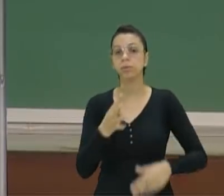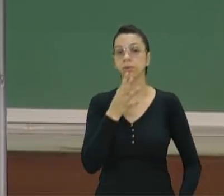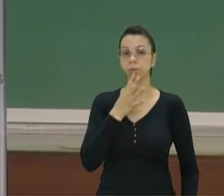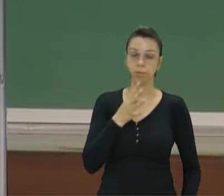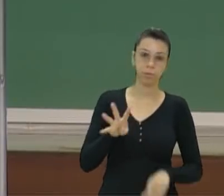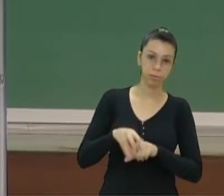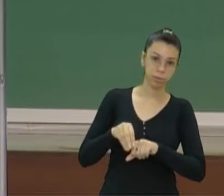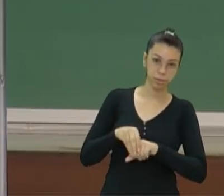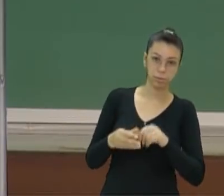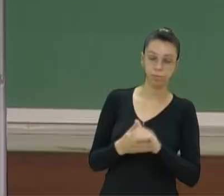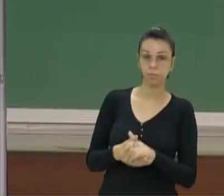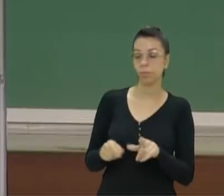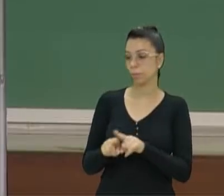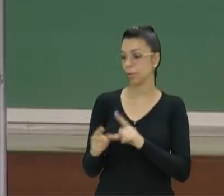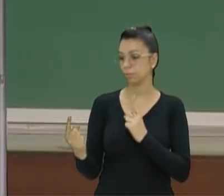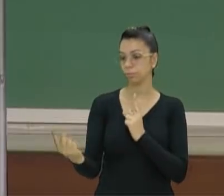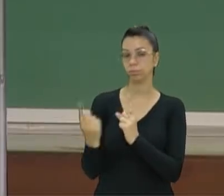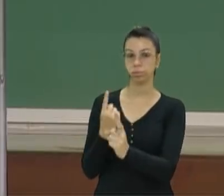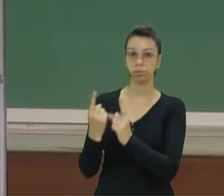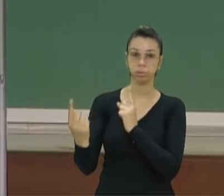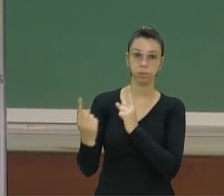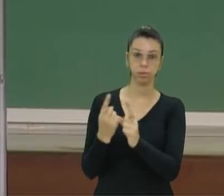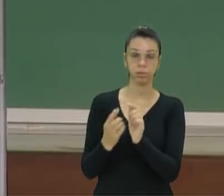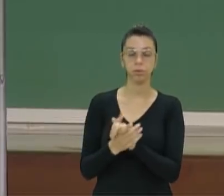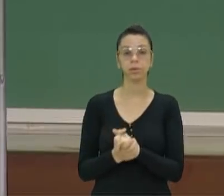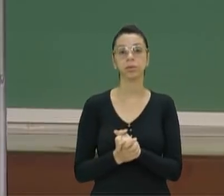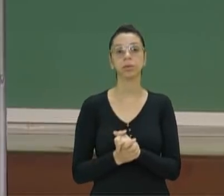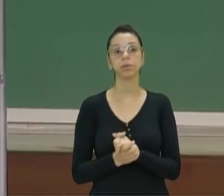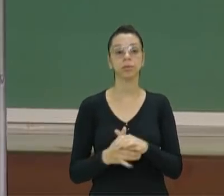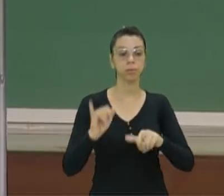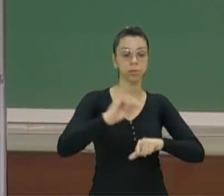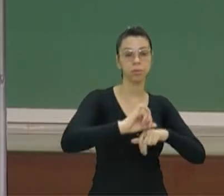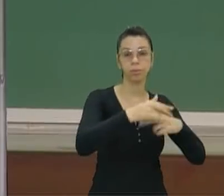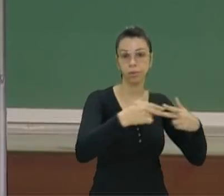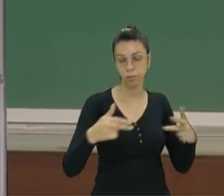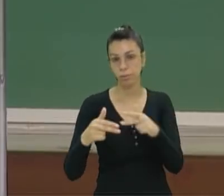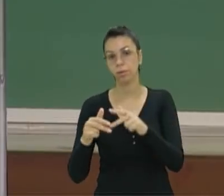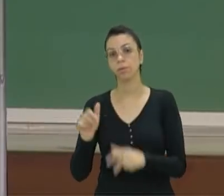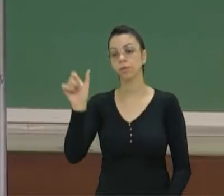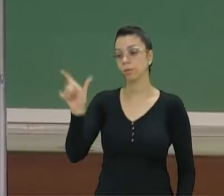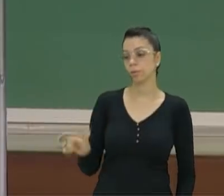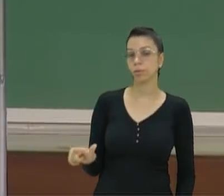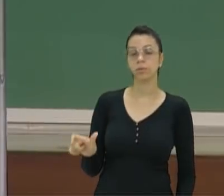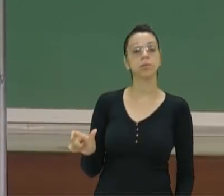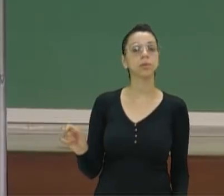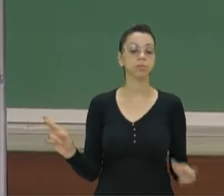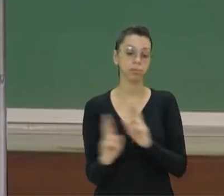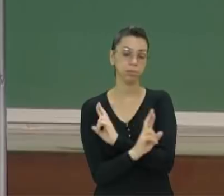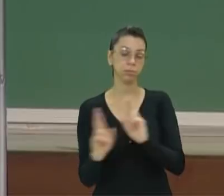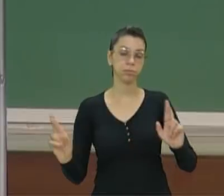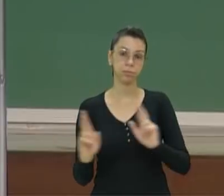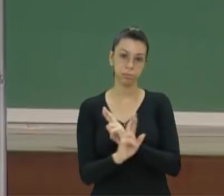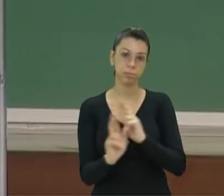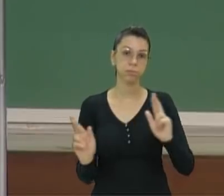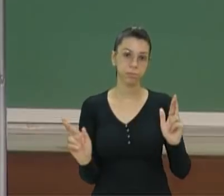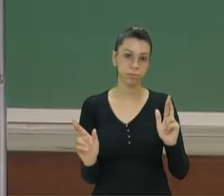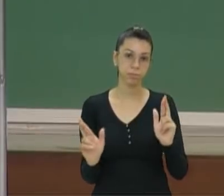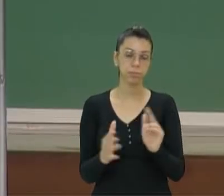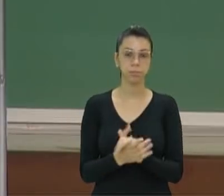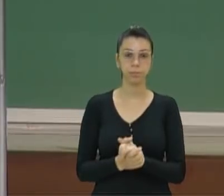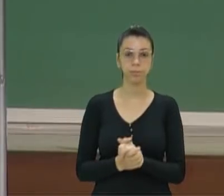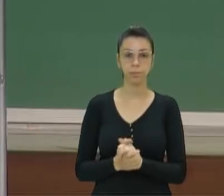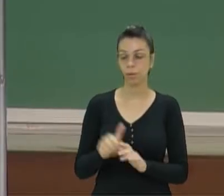Então, de certa forma, sujeito e objeto se relacionam nesse intuito, nessa constante, né? Em que